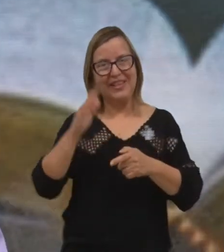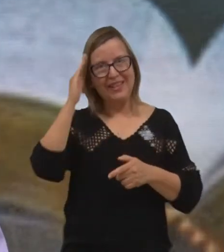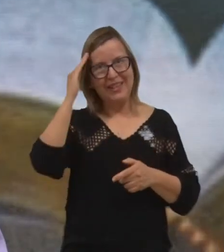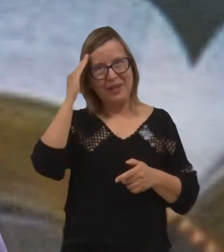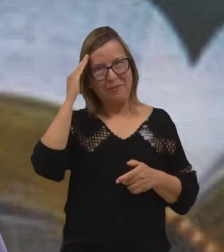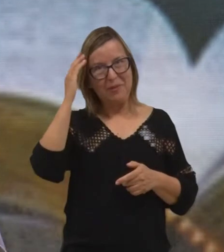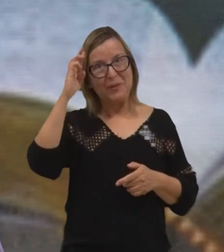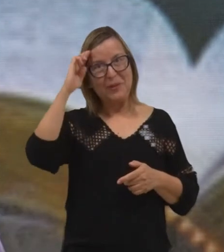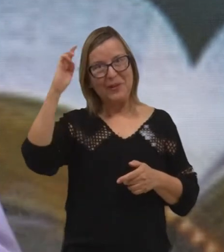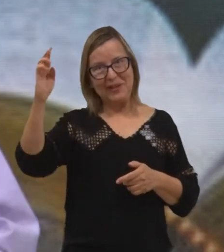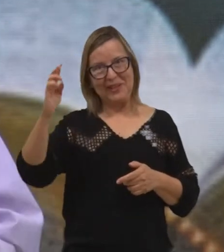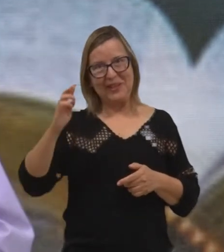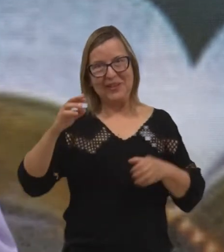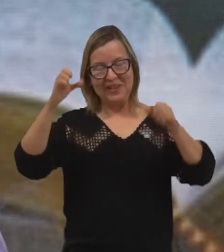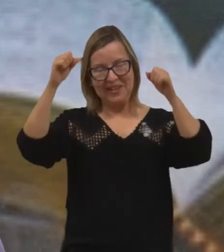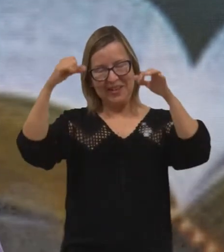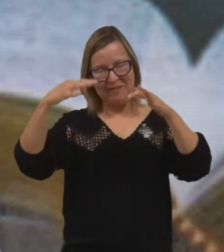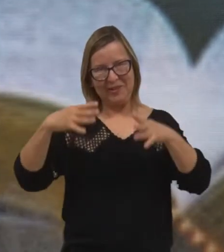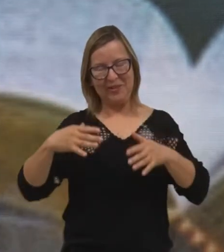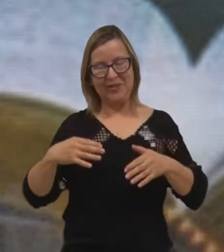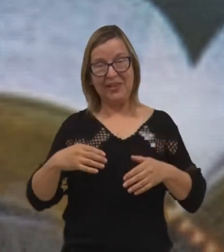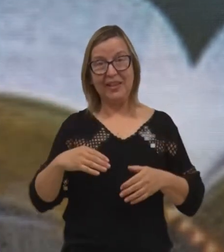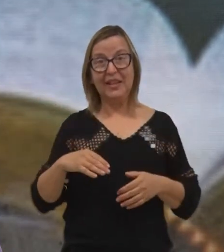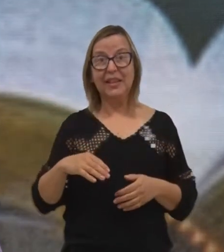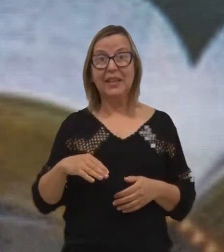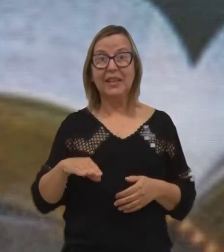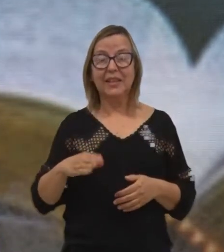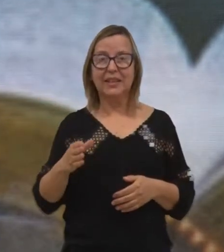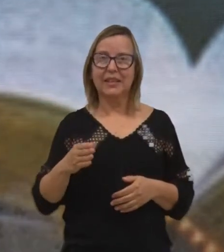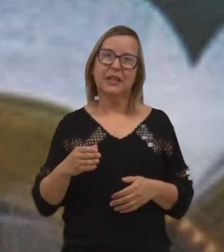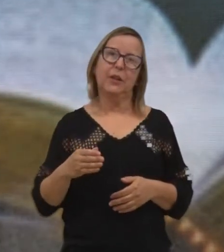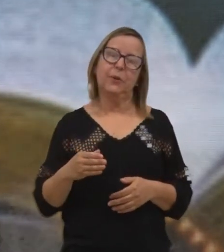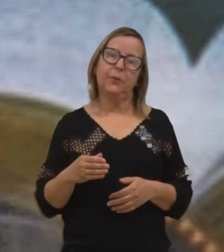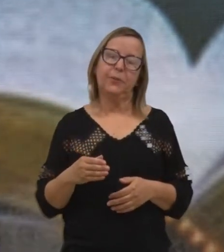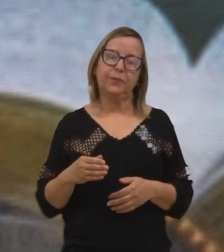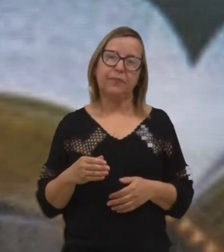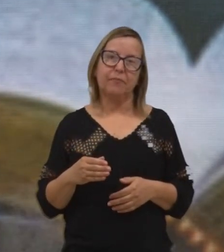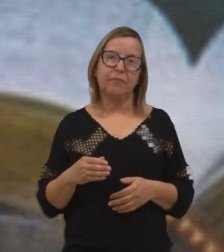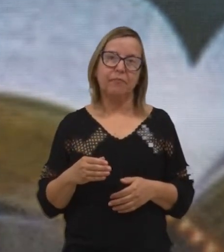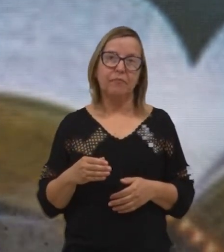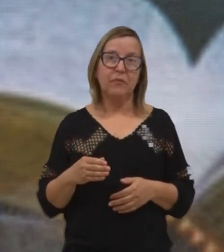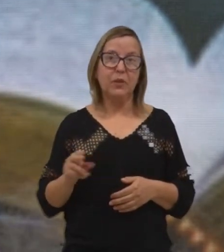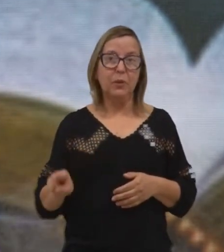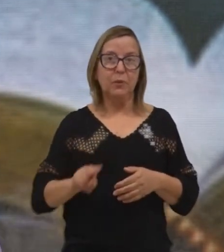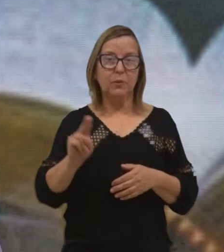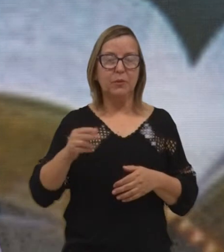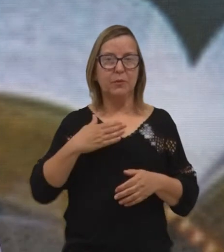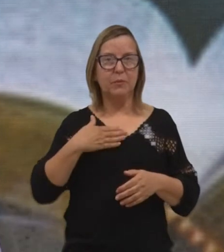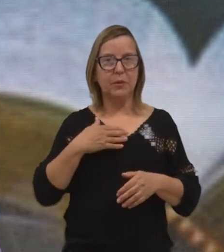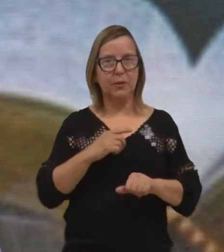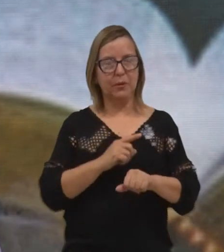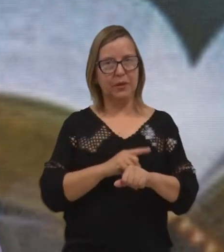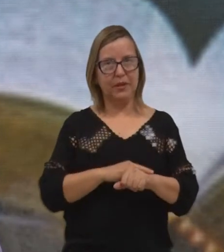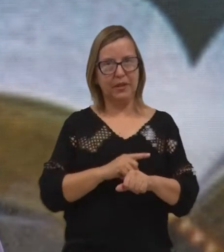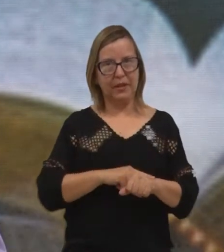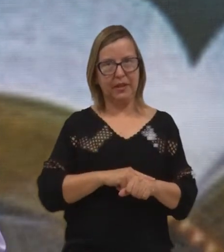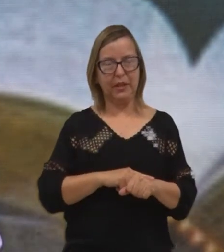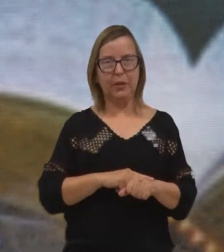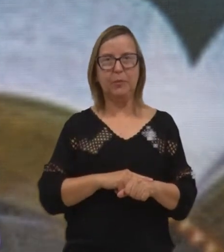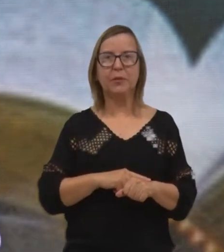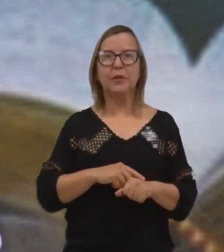Então aí eu me disponho, eu disponho meu tempo, o recurso, seja qual ele for, e digo, Senhor,